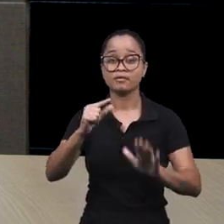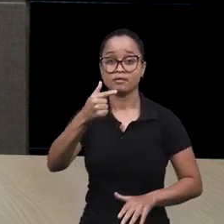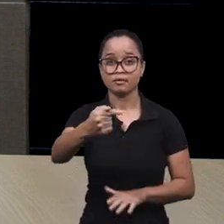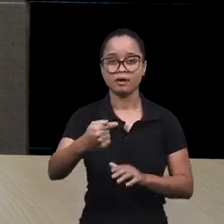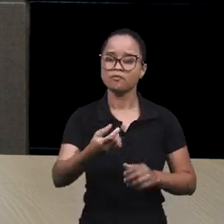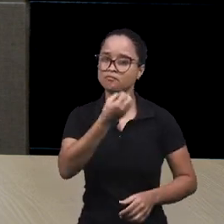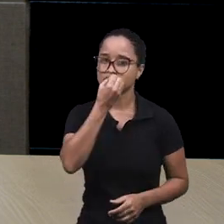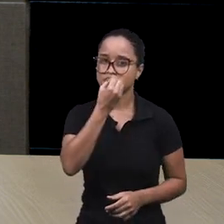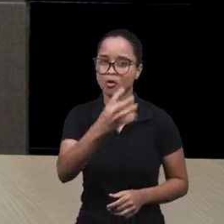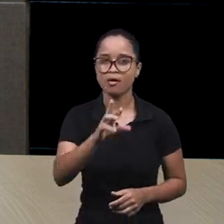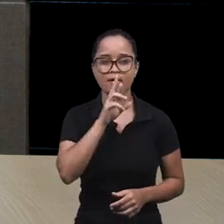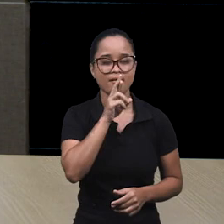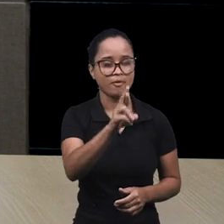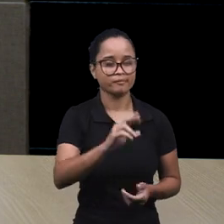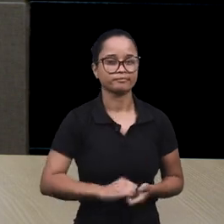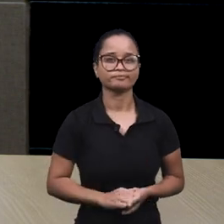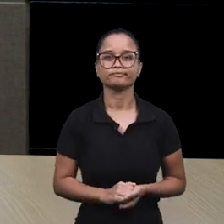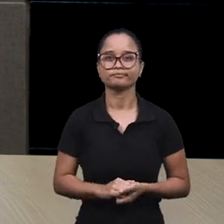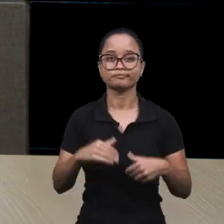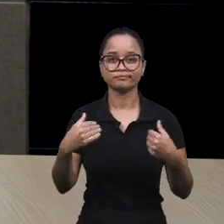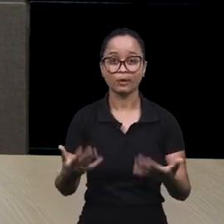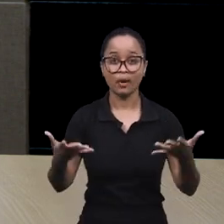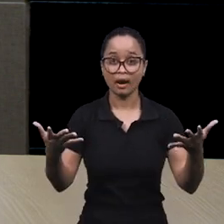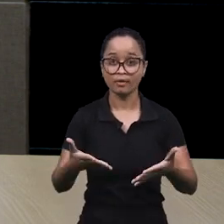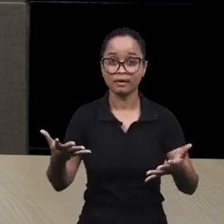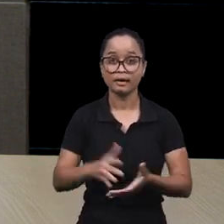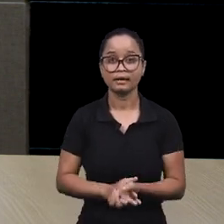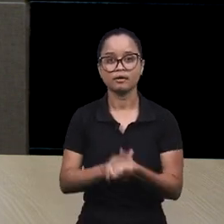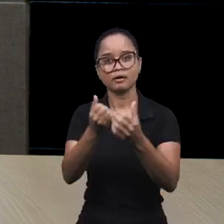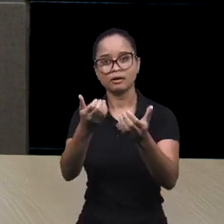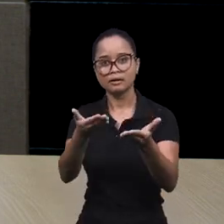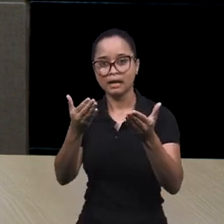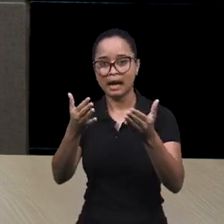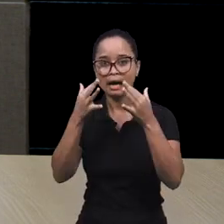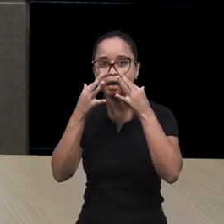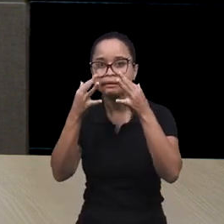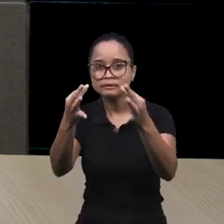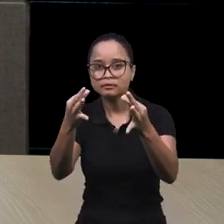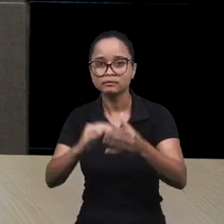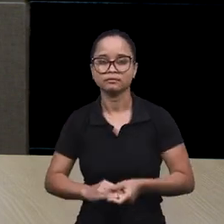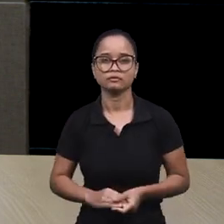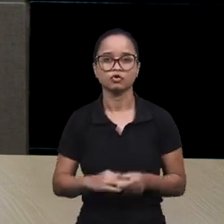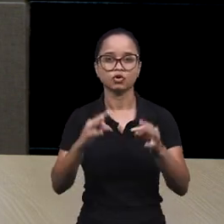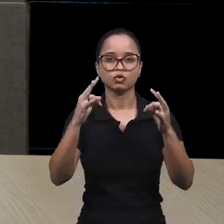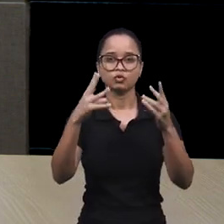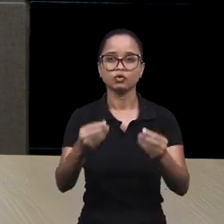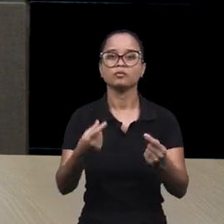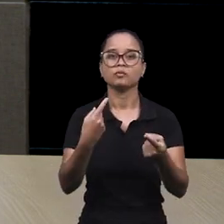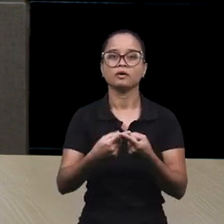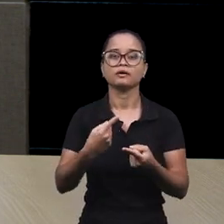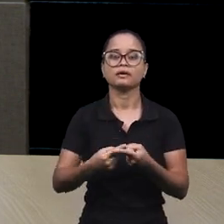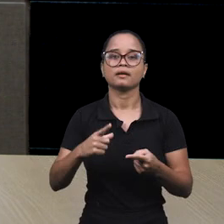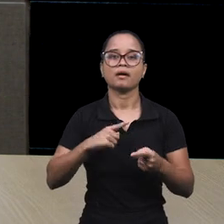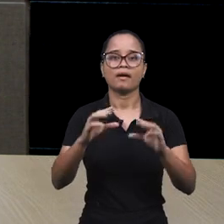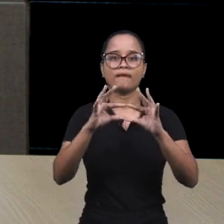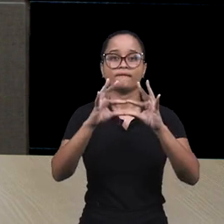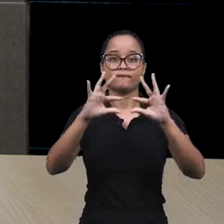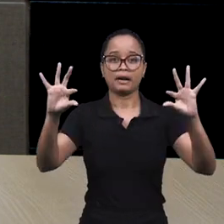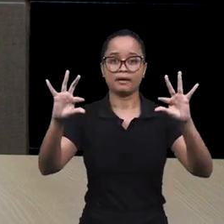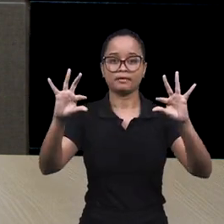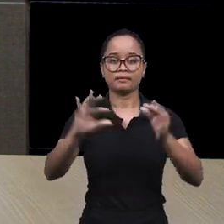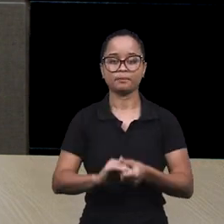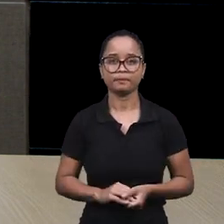Muito boa a sua resposta. Eu quero agora convidar a atenção de todos para uma frase que foi